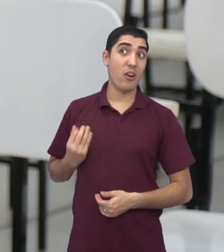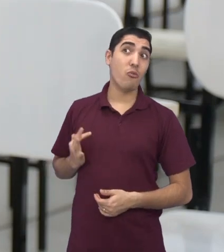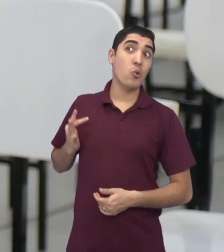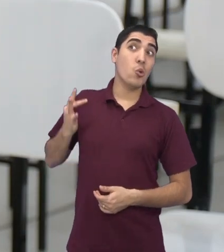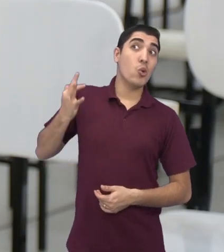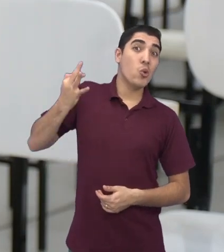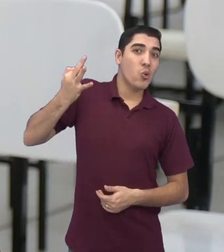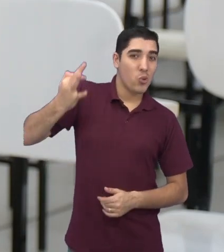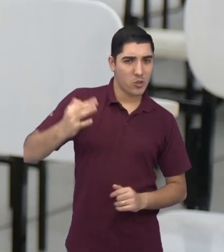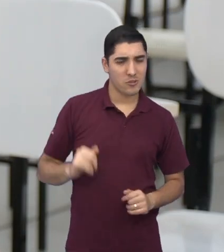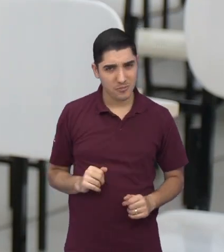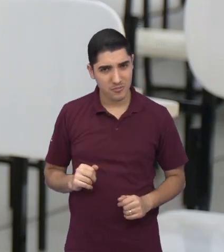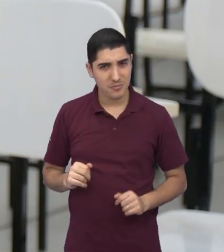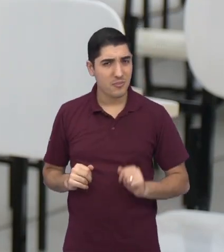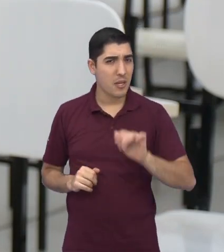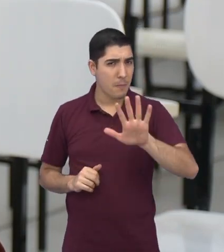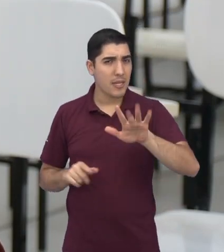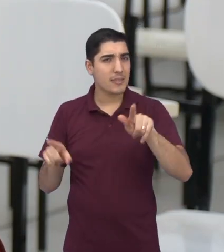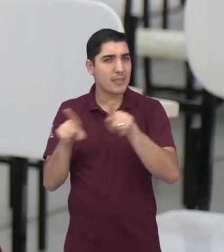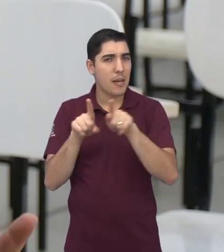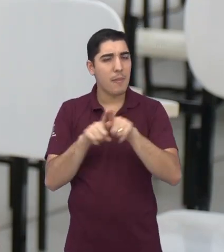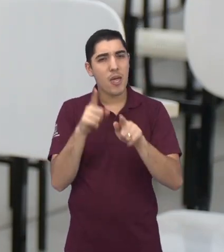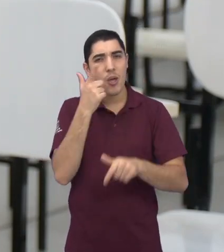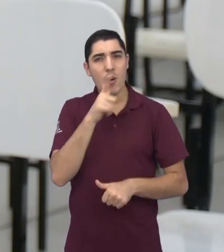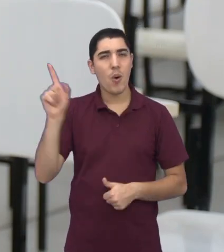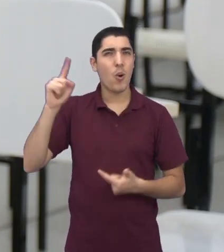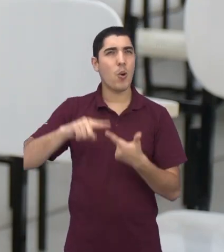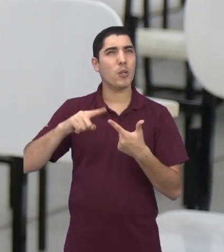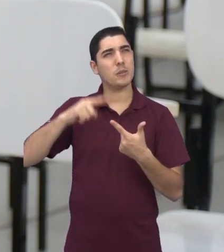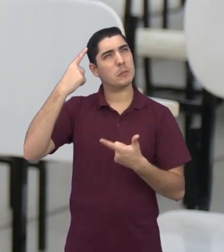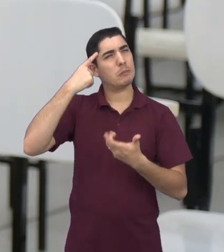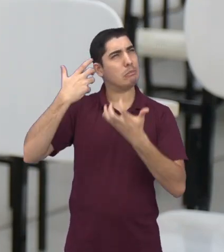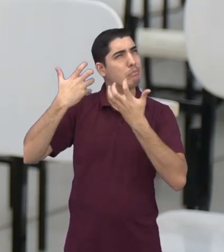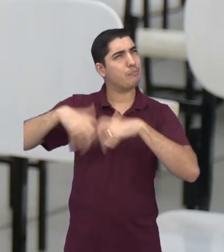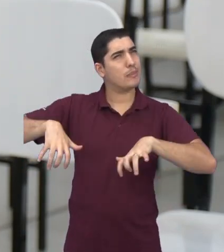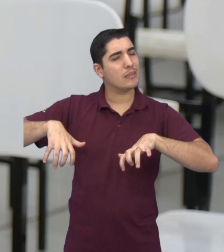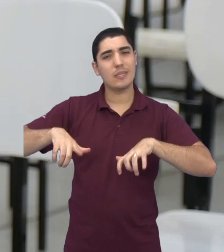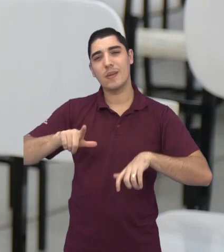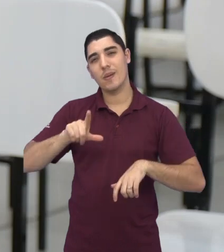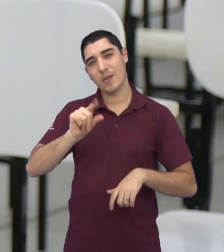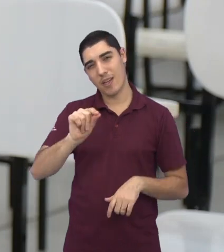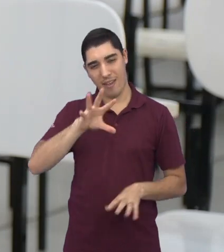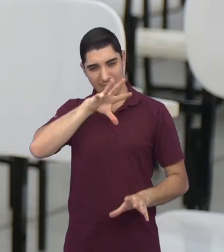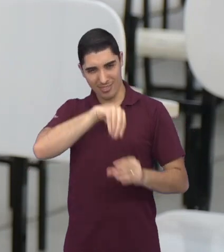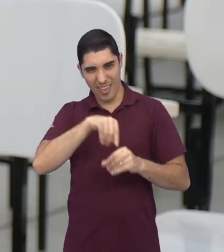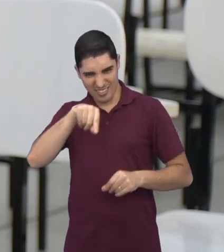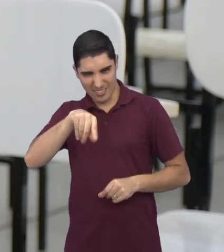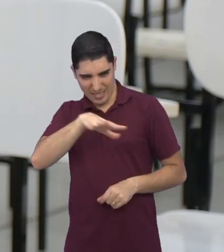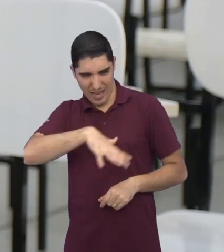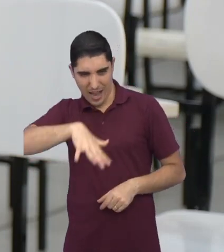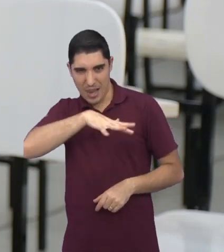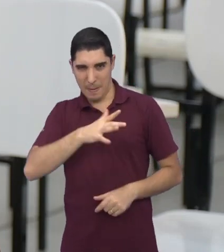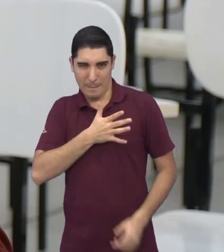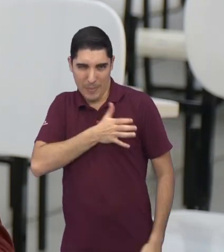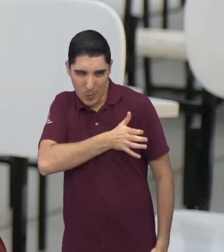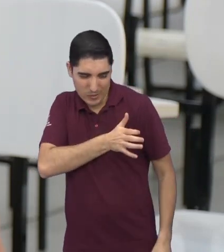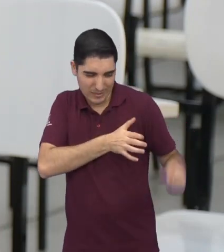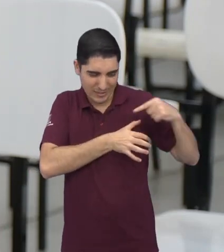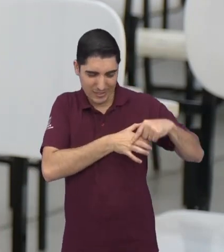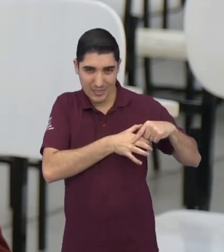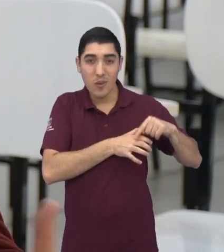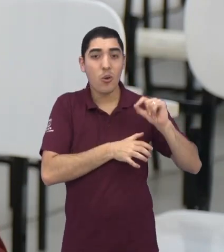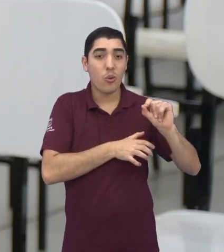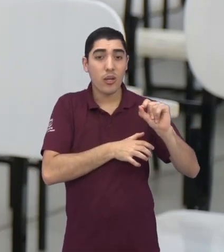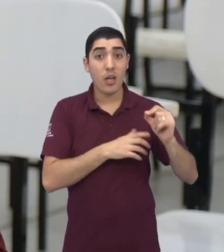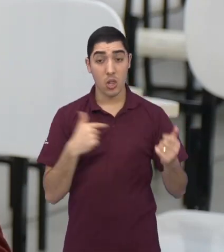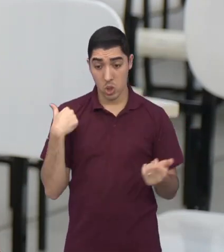E outro paradoxo, outra contradição interna nesse preconceito é que a gente